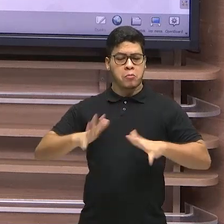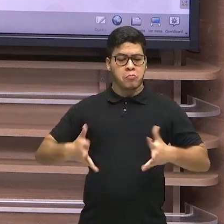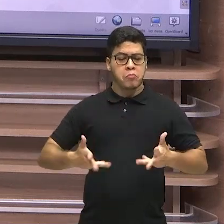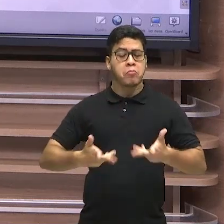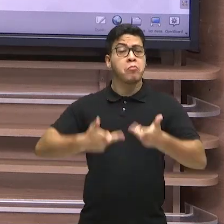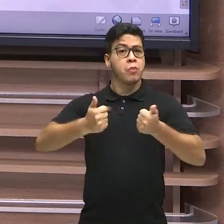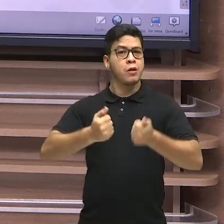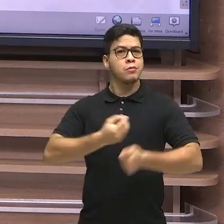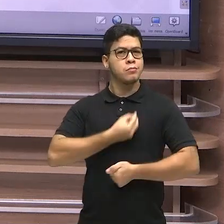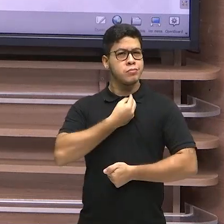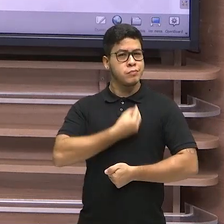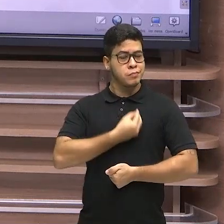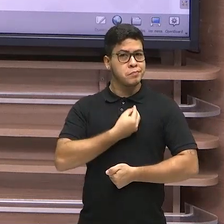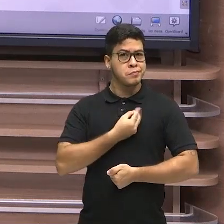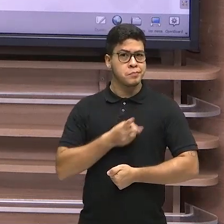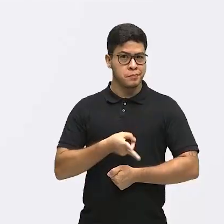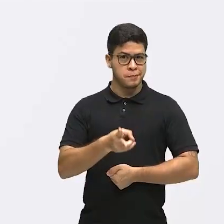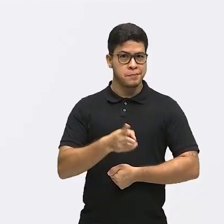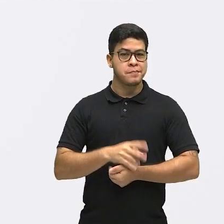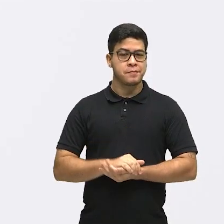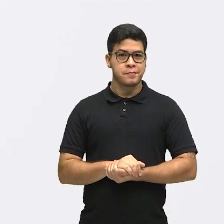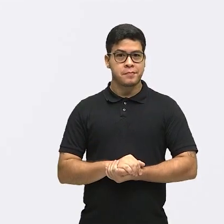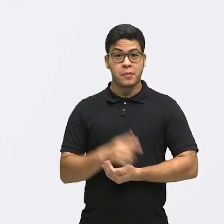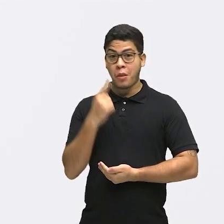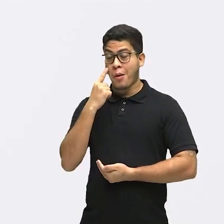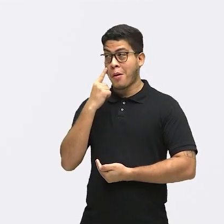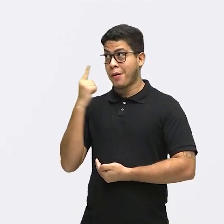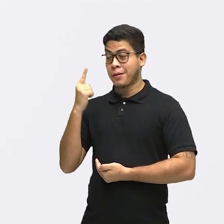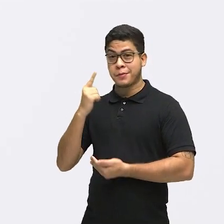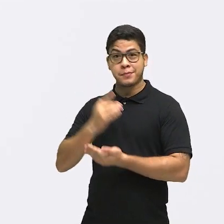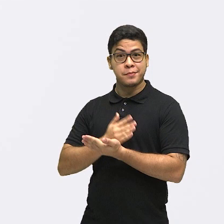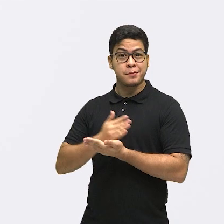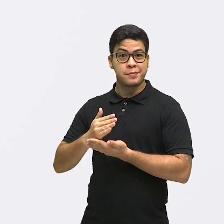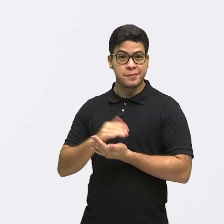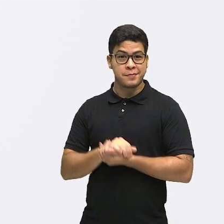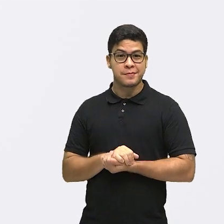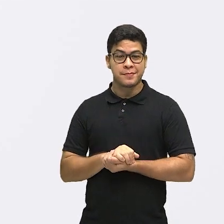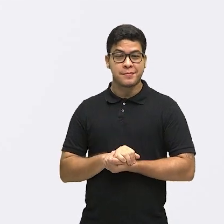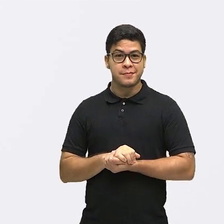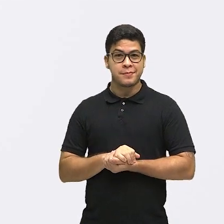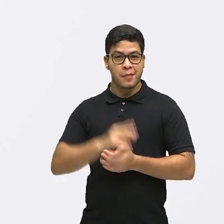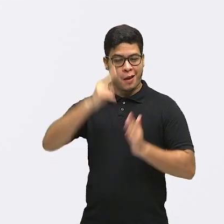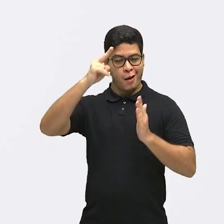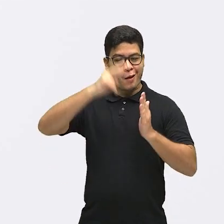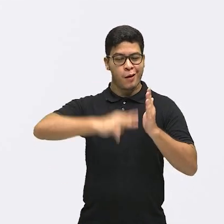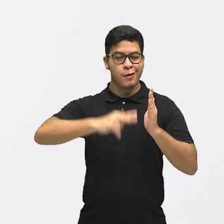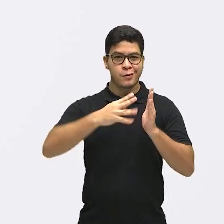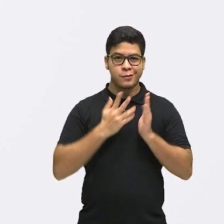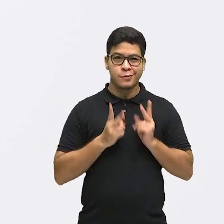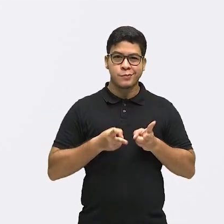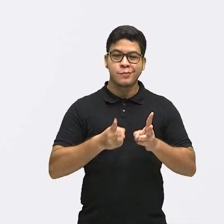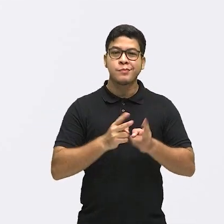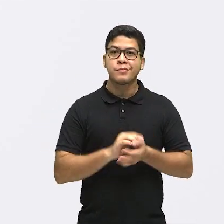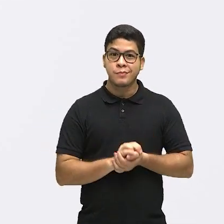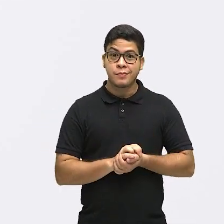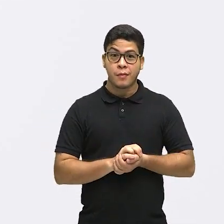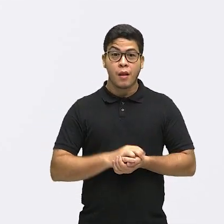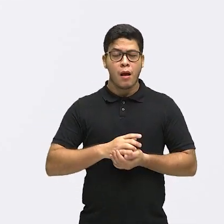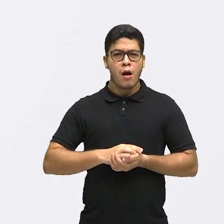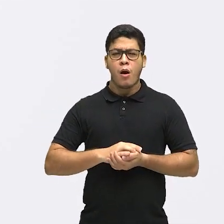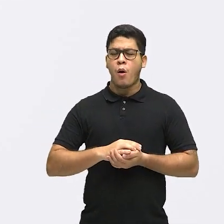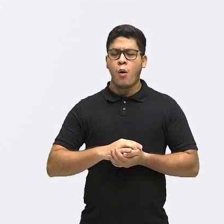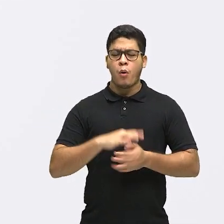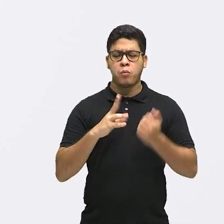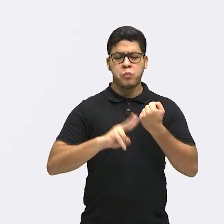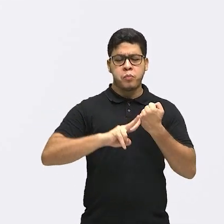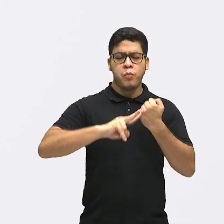E vamos começar então com a primeira cartela. Olhem só a primeira cartela e acompanhem comigo a leitura. Consequências das queimadas.